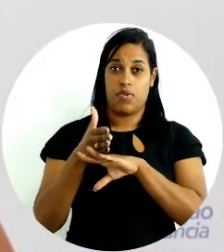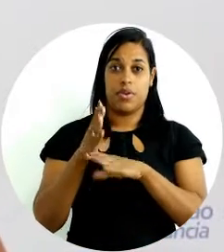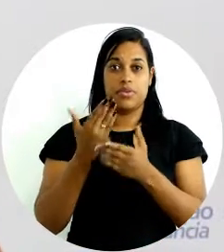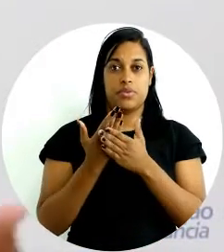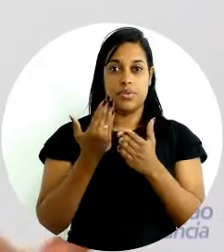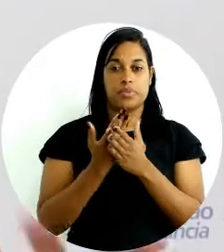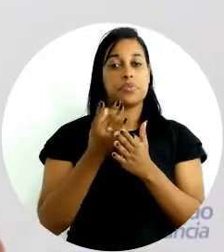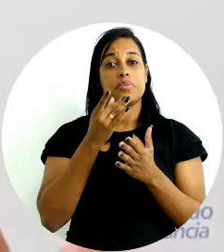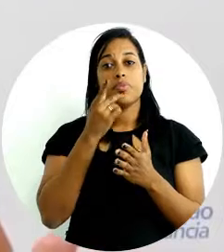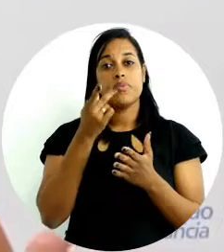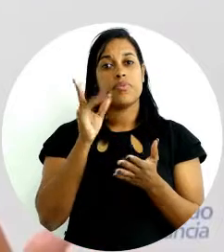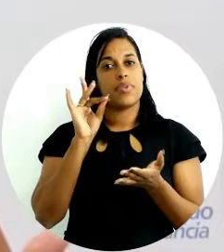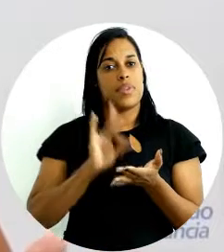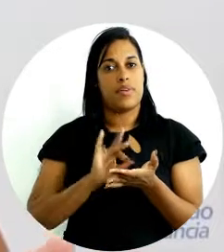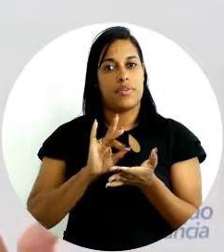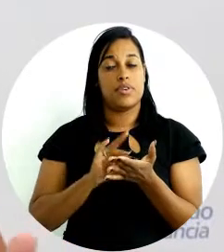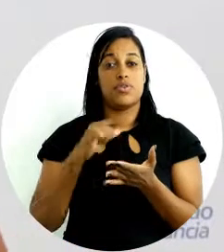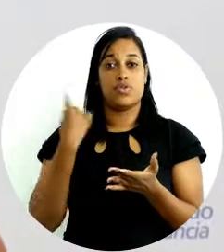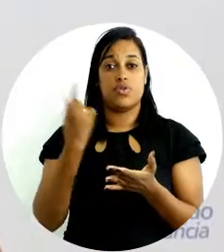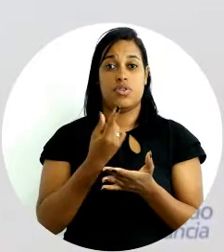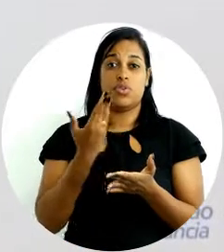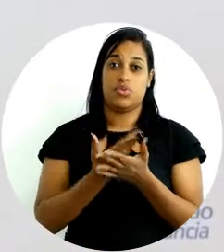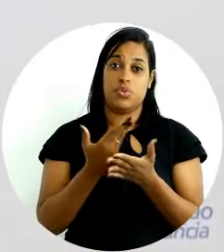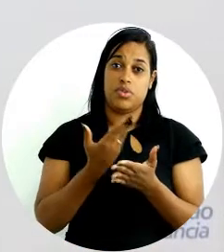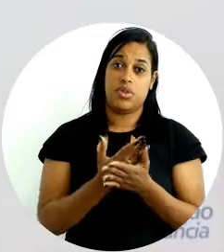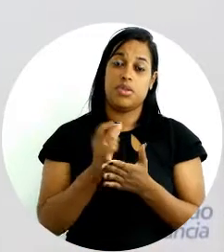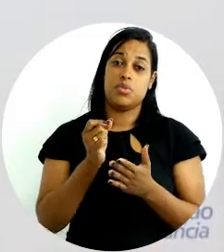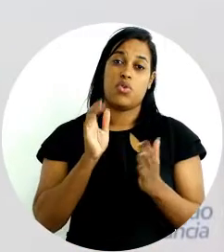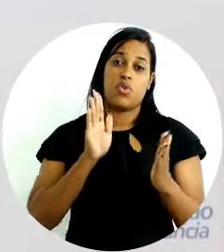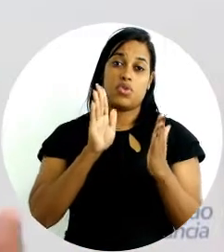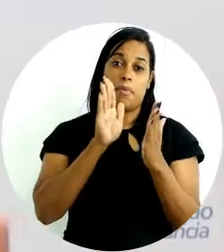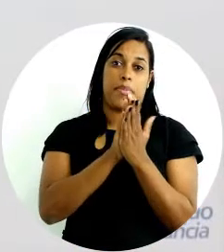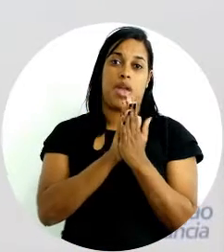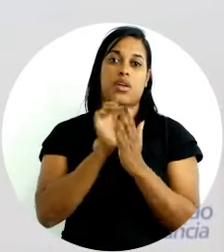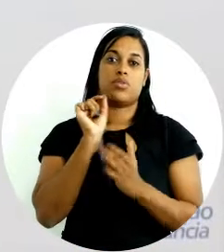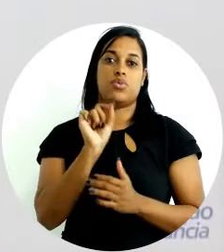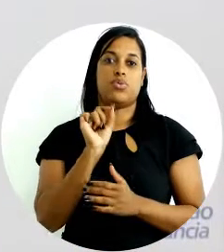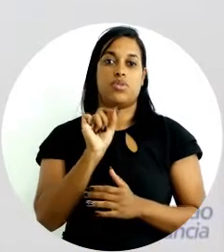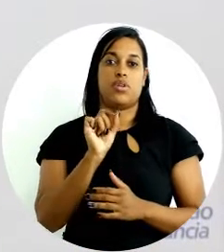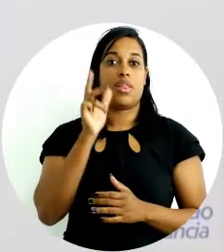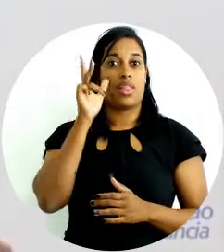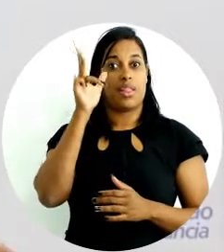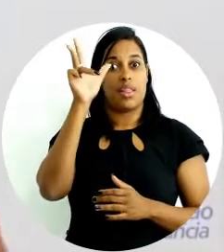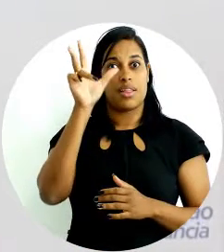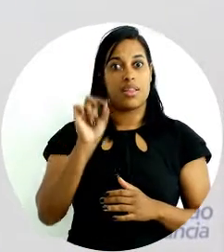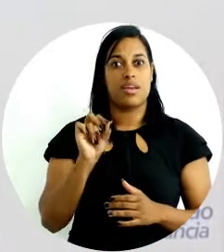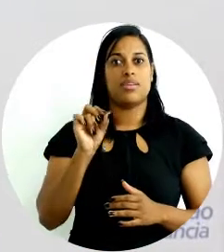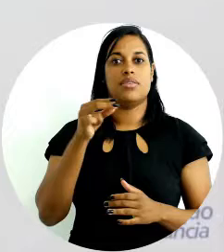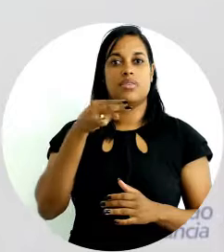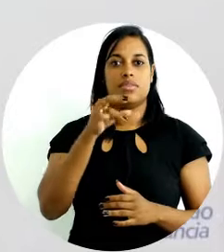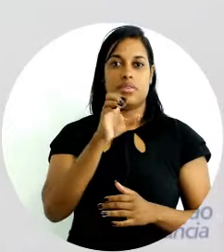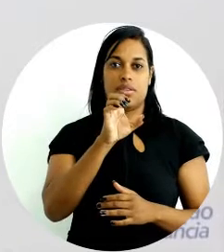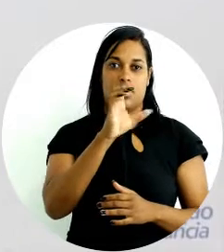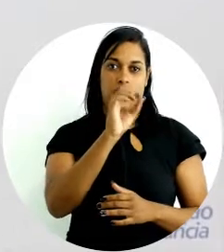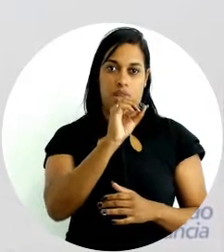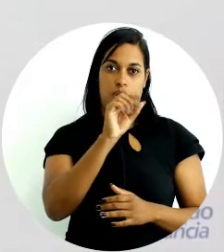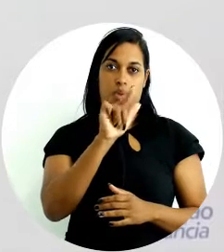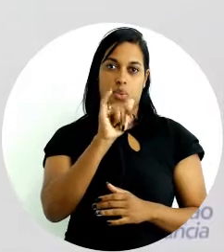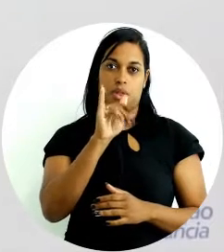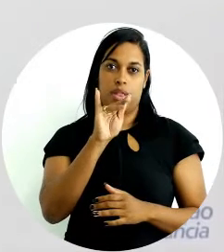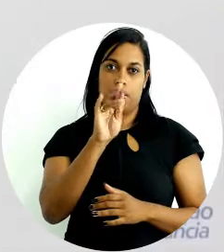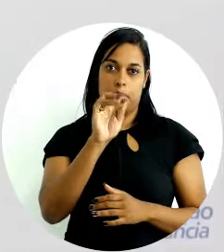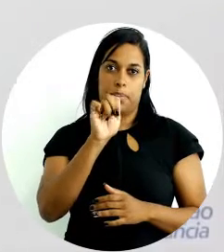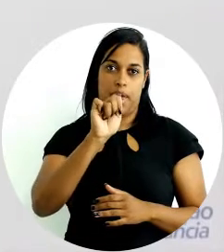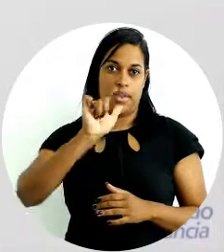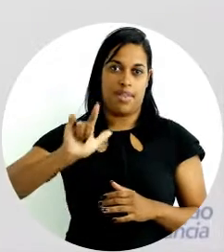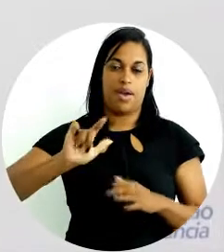videoaula, para falar a verdade, nós estudaremos os impactos da ideologia neoliberal